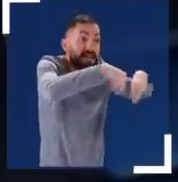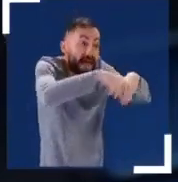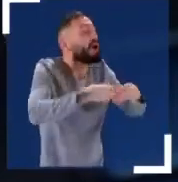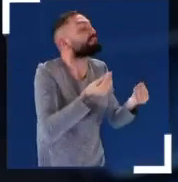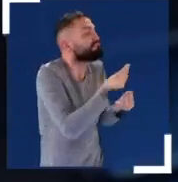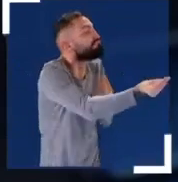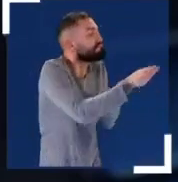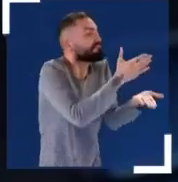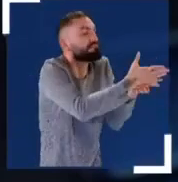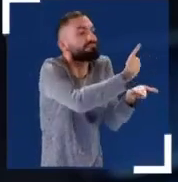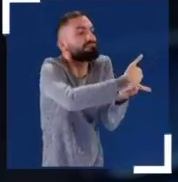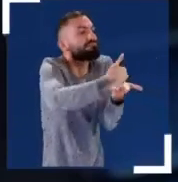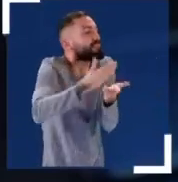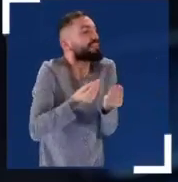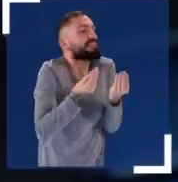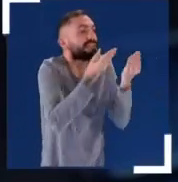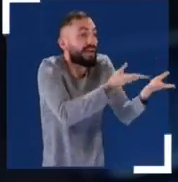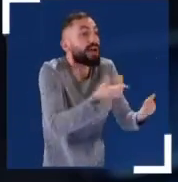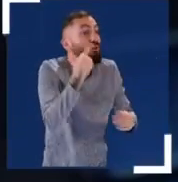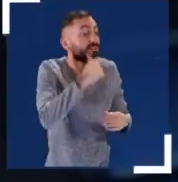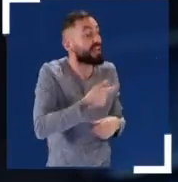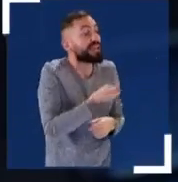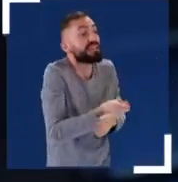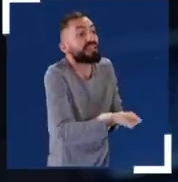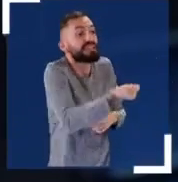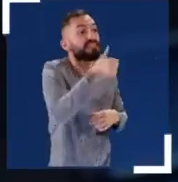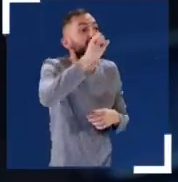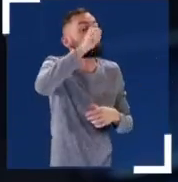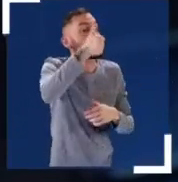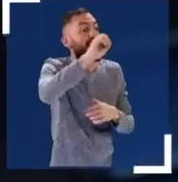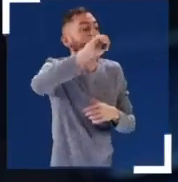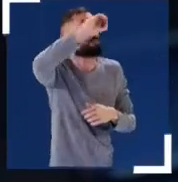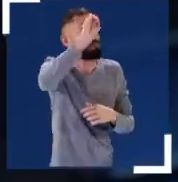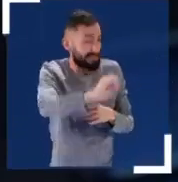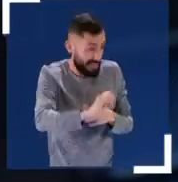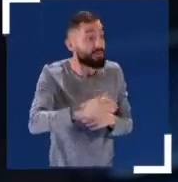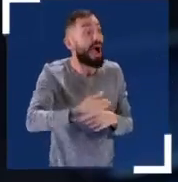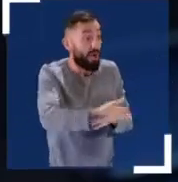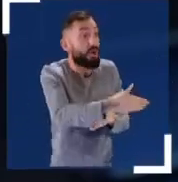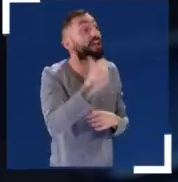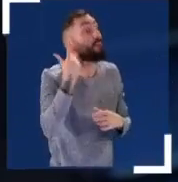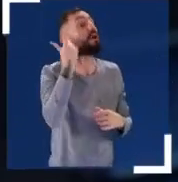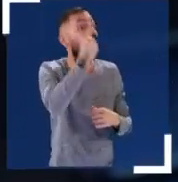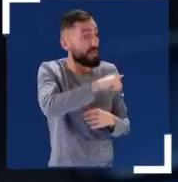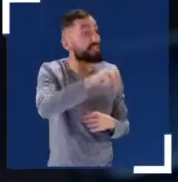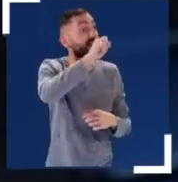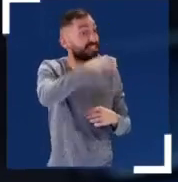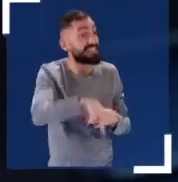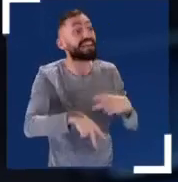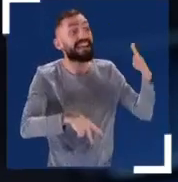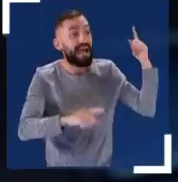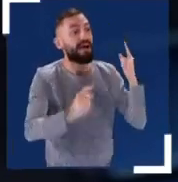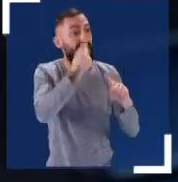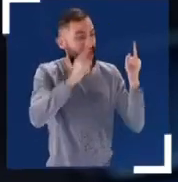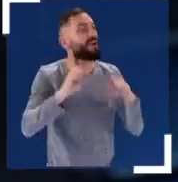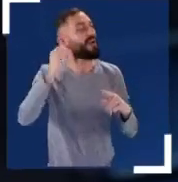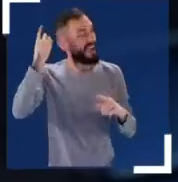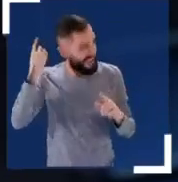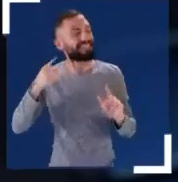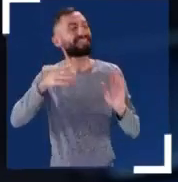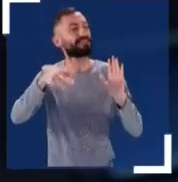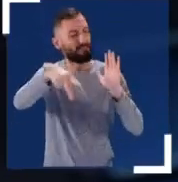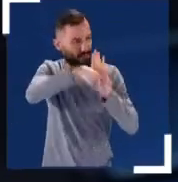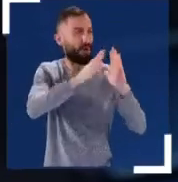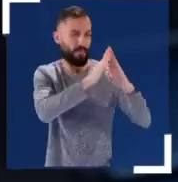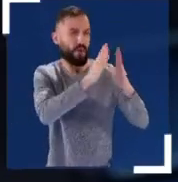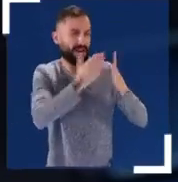que eles têm fundiário, com 10% de indenização do valor da propriedade. Vai ser uma grande conquista para todo o Pontal. Eu sou do Vale do Ribeira, sei o quanto